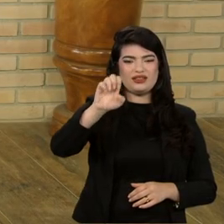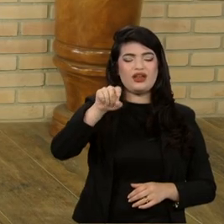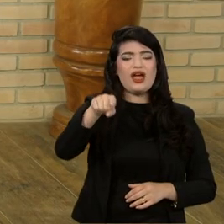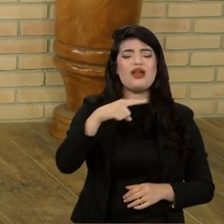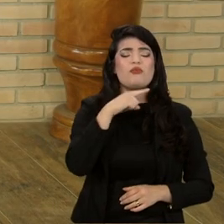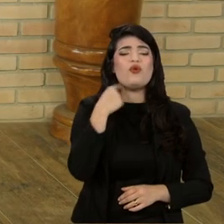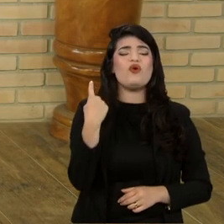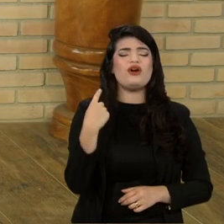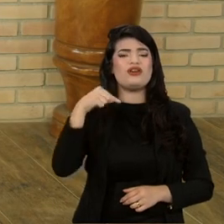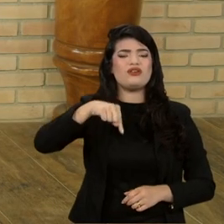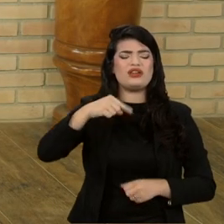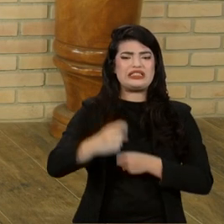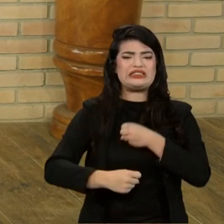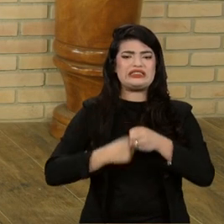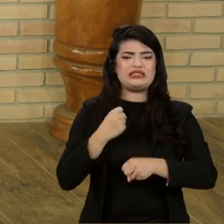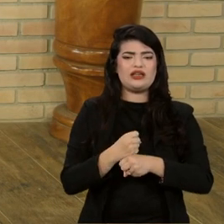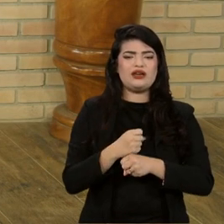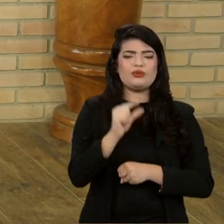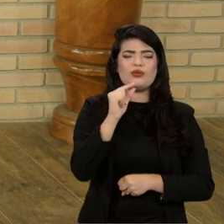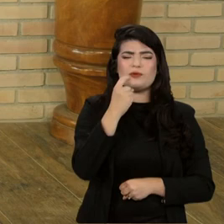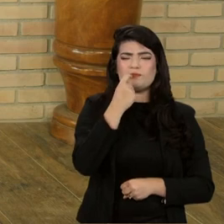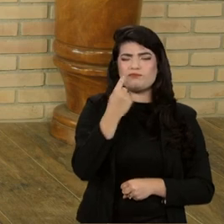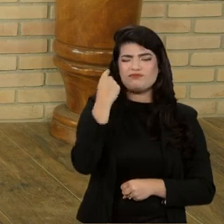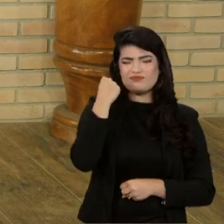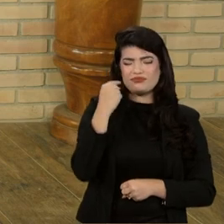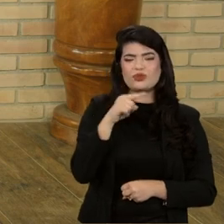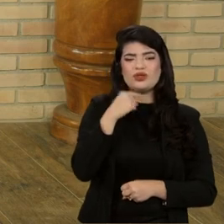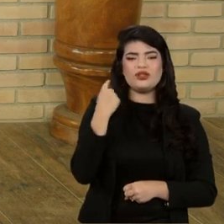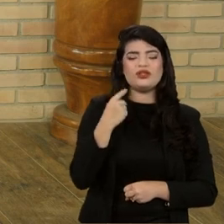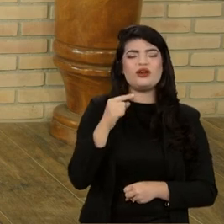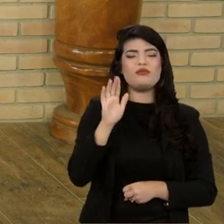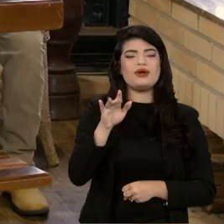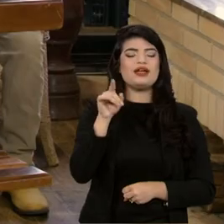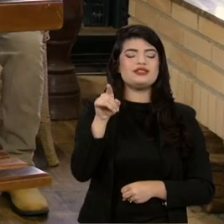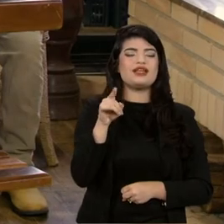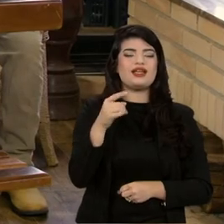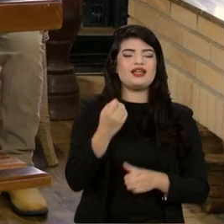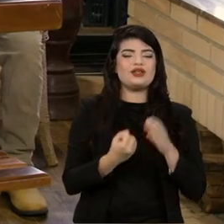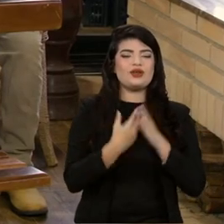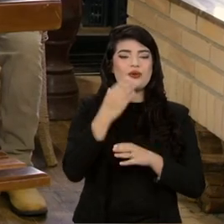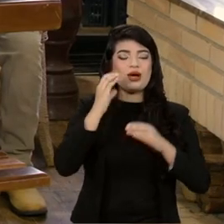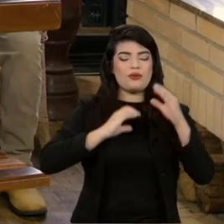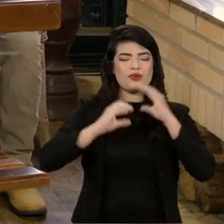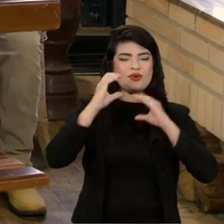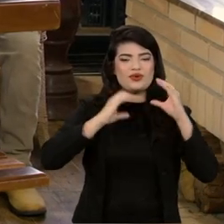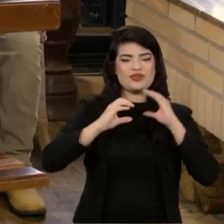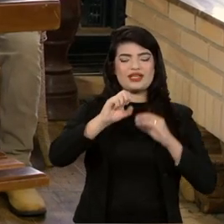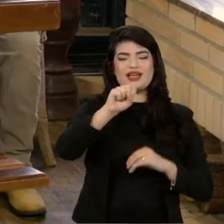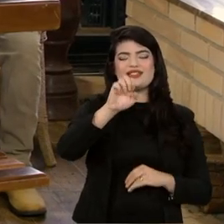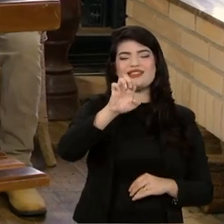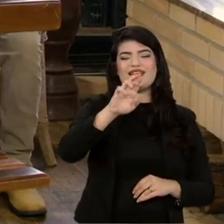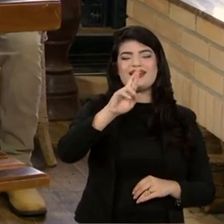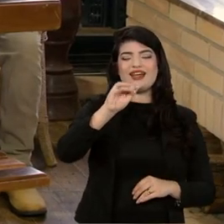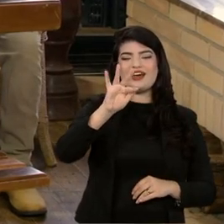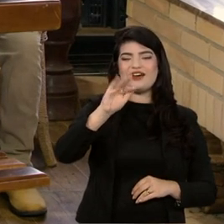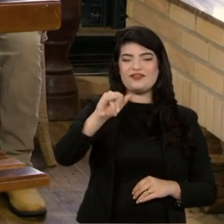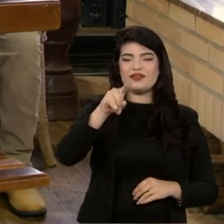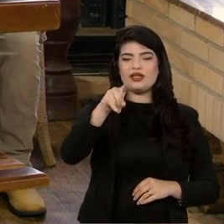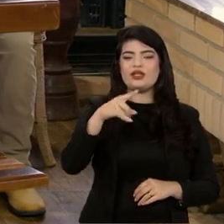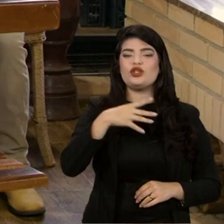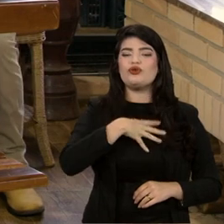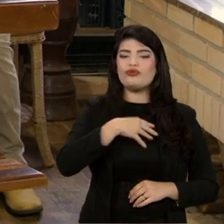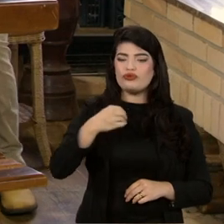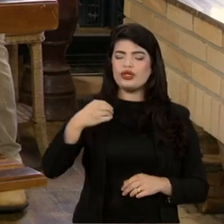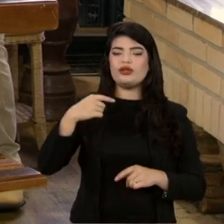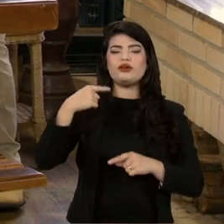Ele faleceu agora há pouco, né? Pouco, mas compositor bom. Ele fez essa música Serafim e Seus Filhos, é a história de uma